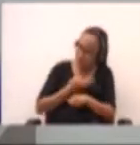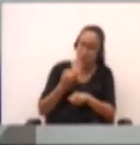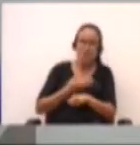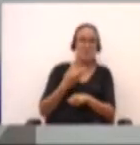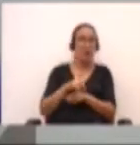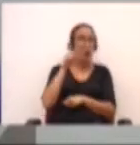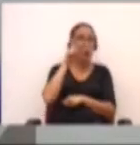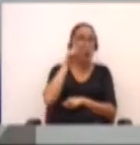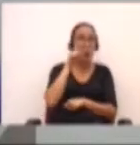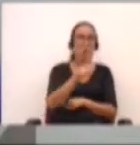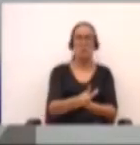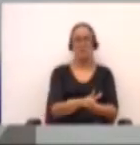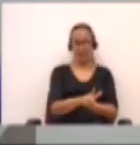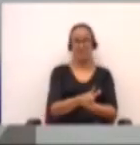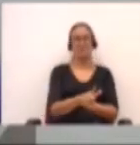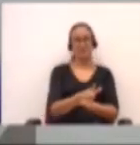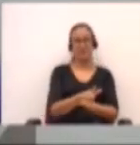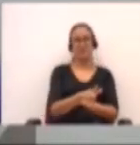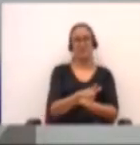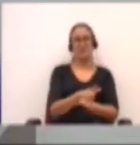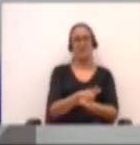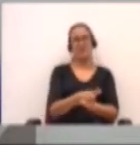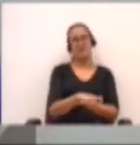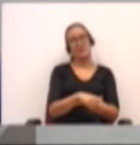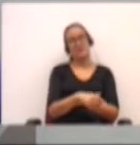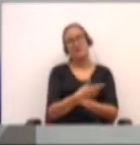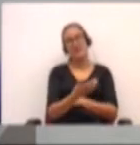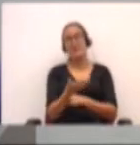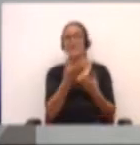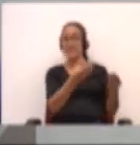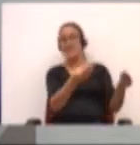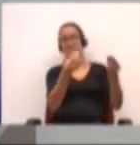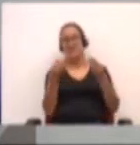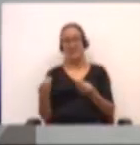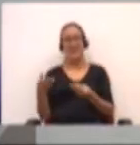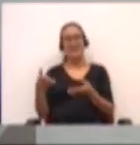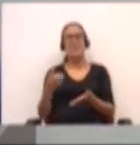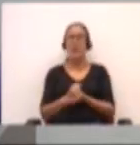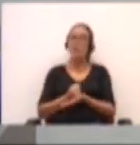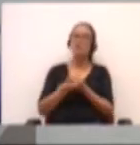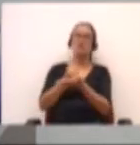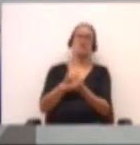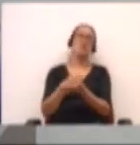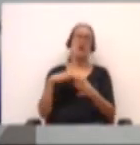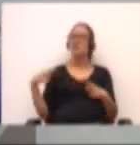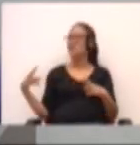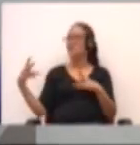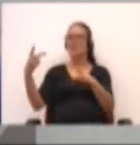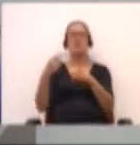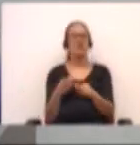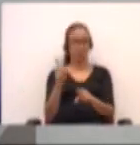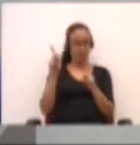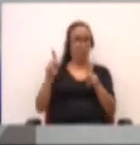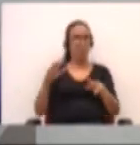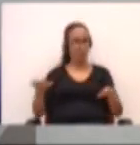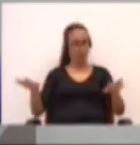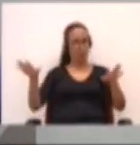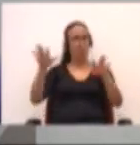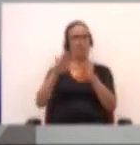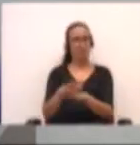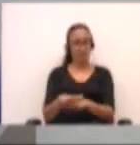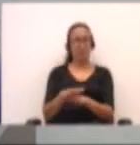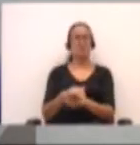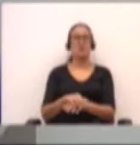de ter a oportunidade de estar trazendo esse benefício para a população, de estar tendo esse benefício de um